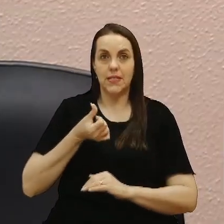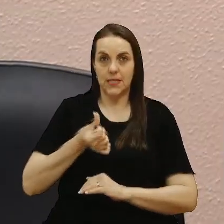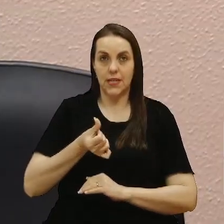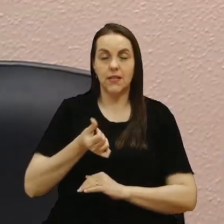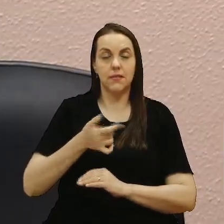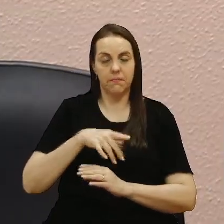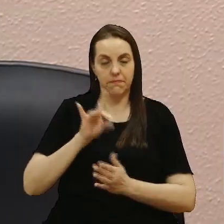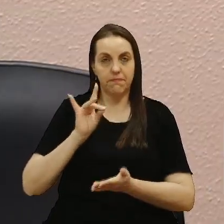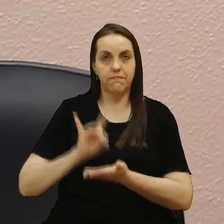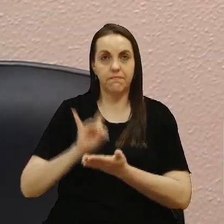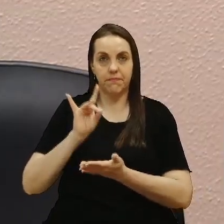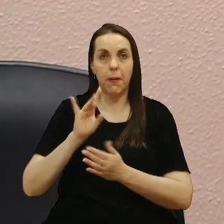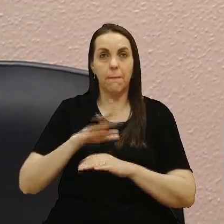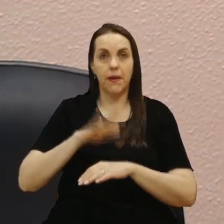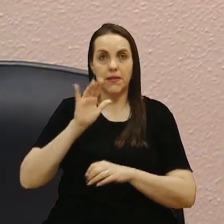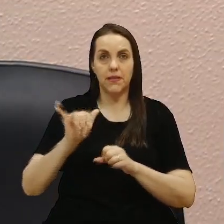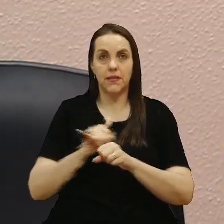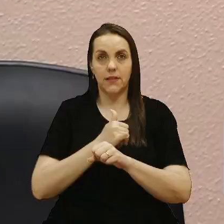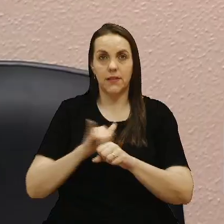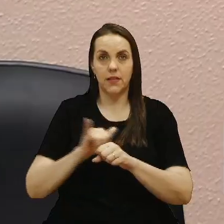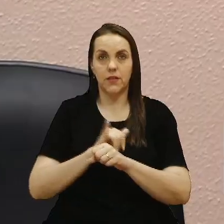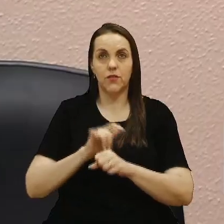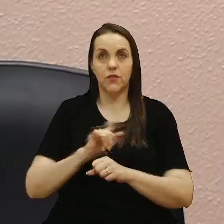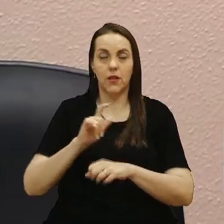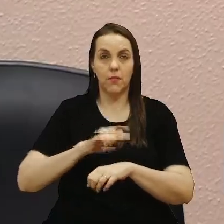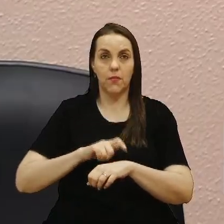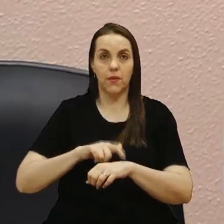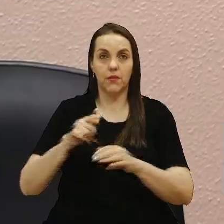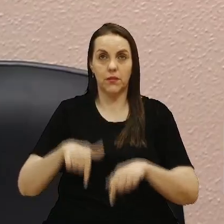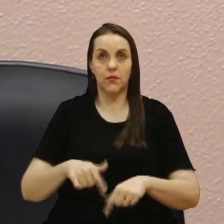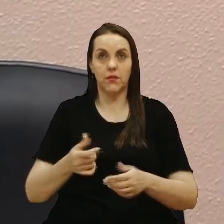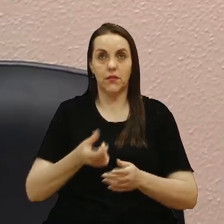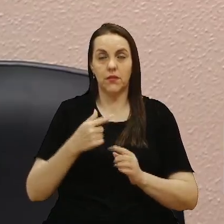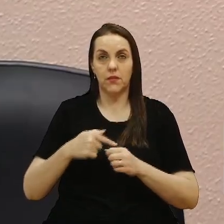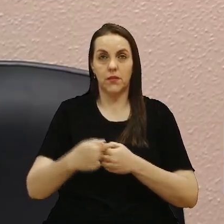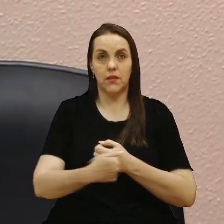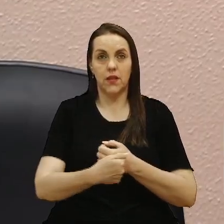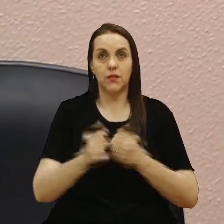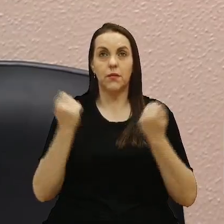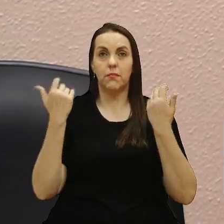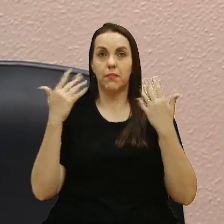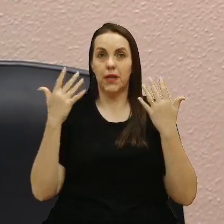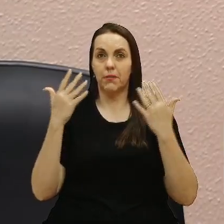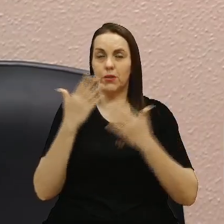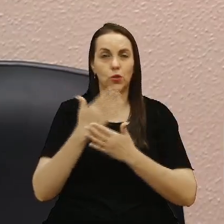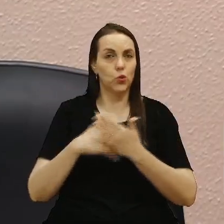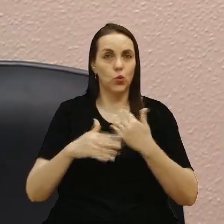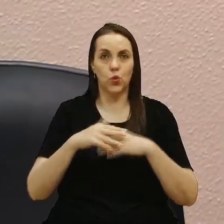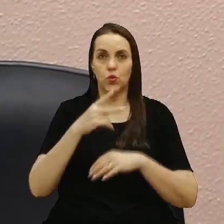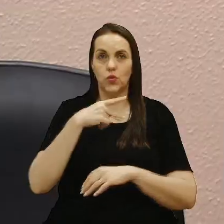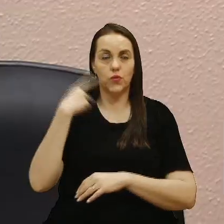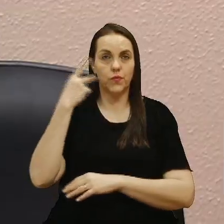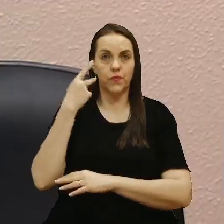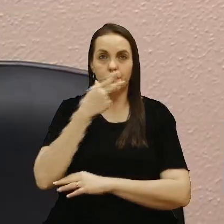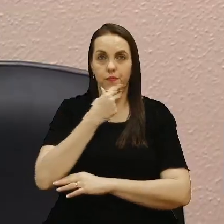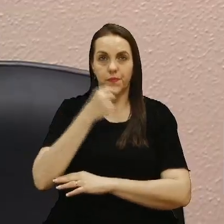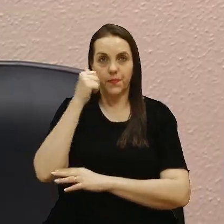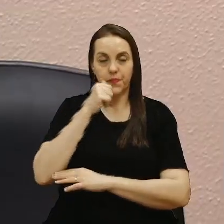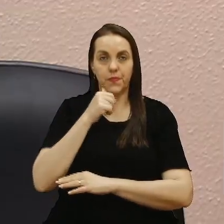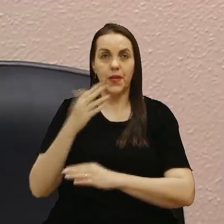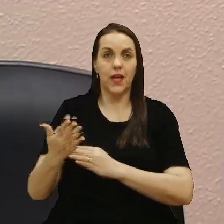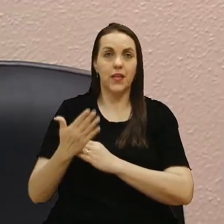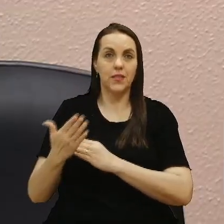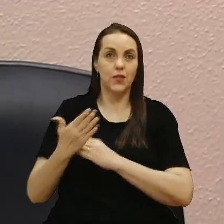consideramos ser as mais estratégicas nesse momento para a nossa cidade. Parabenizar todos os vereadores e vereadoras, toda a assessoria que teve o